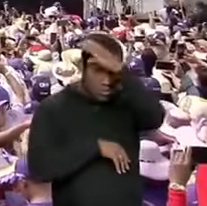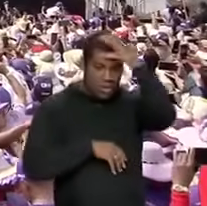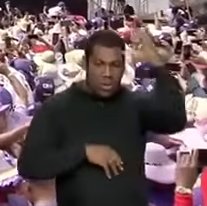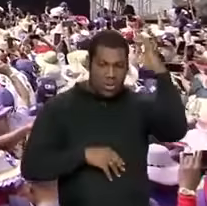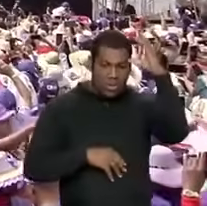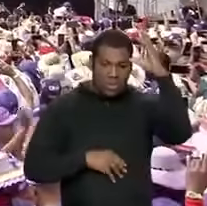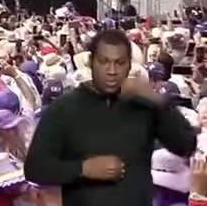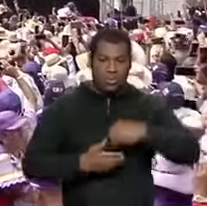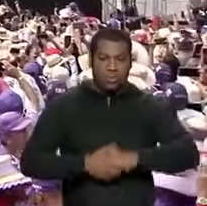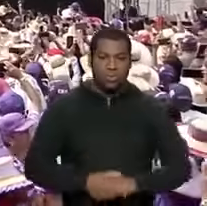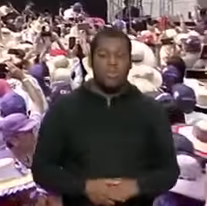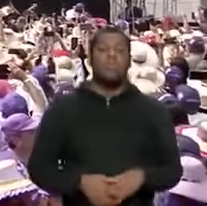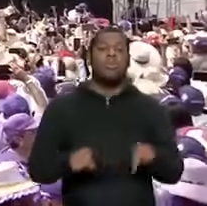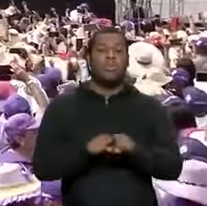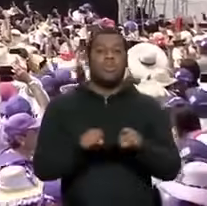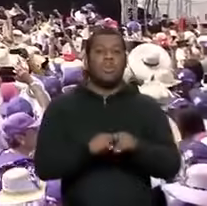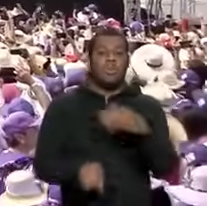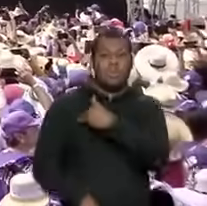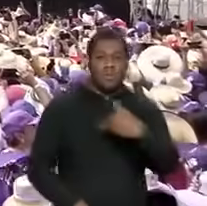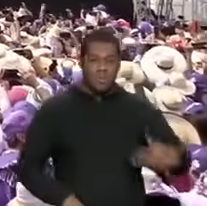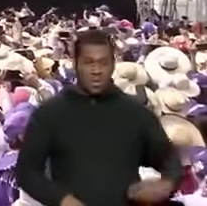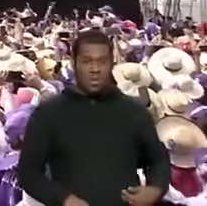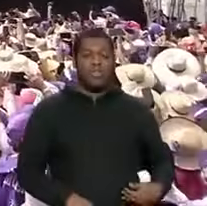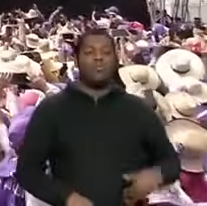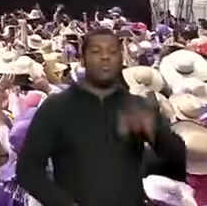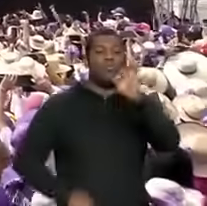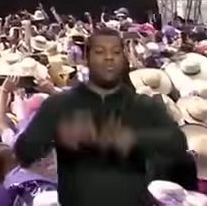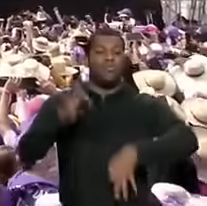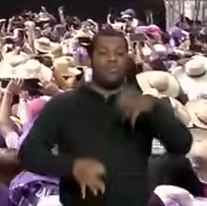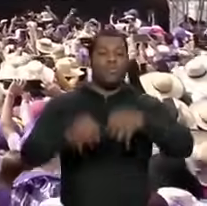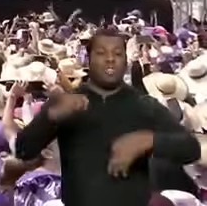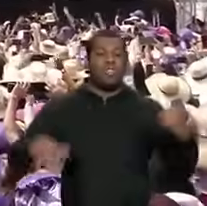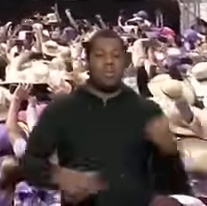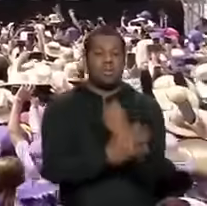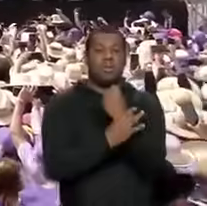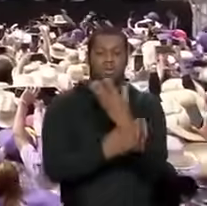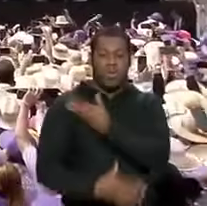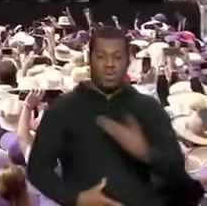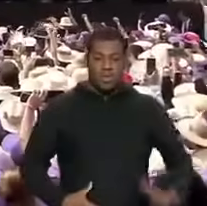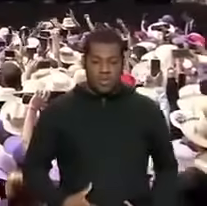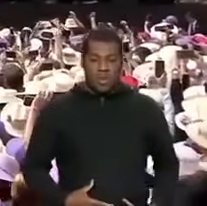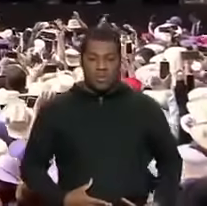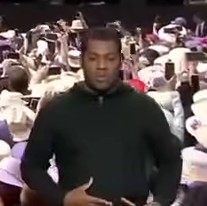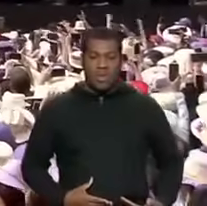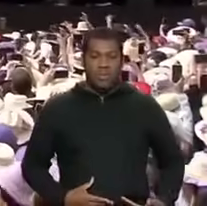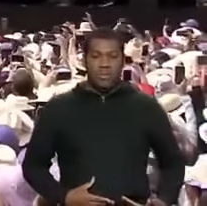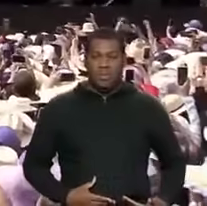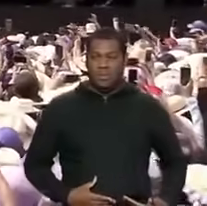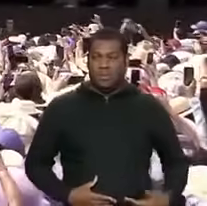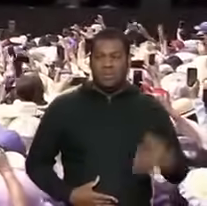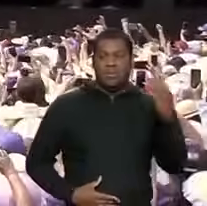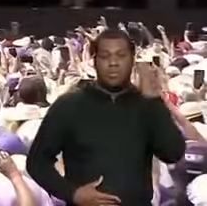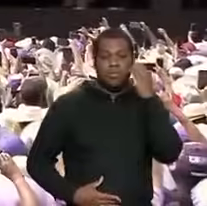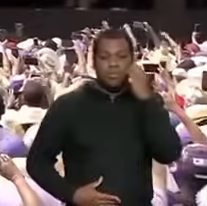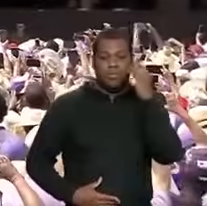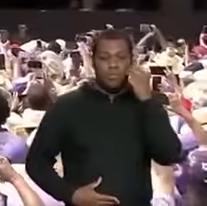Santana o ministro de estado da justiça e Segurança Pública Flávio Dino